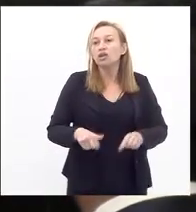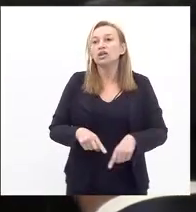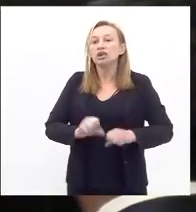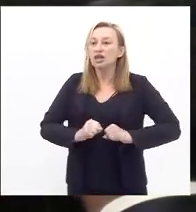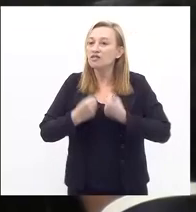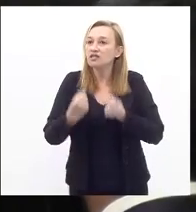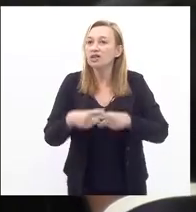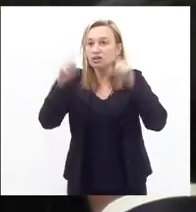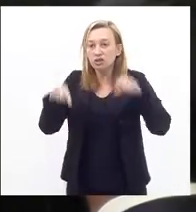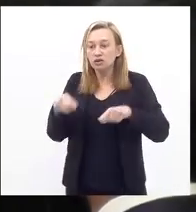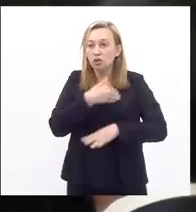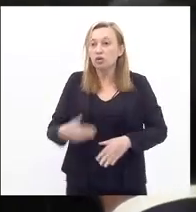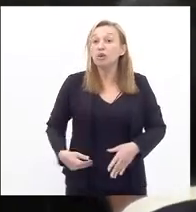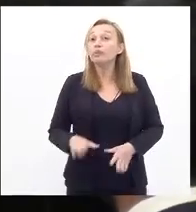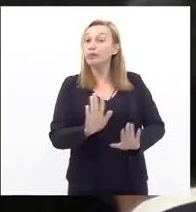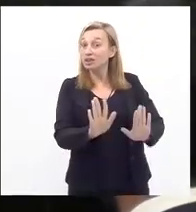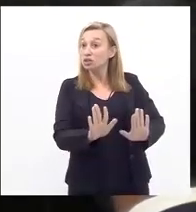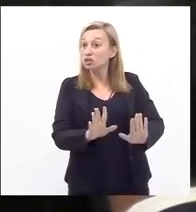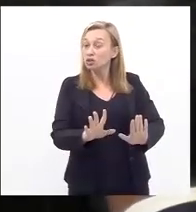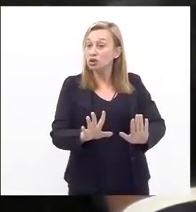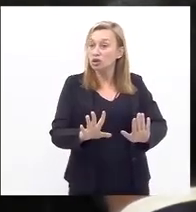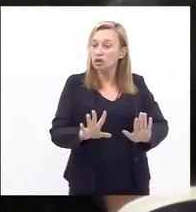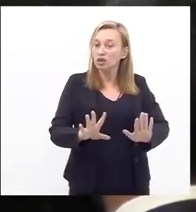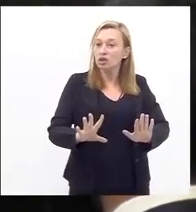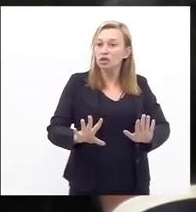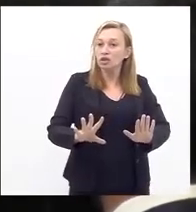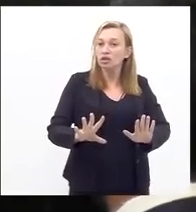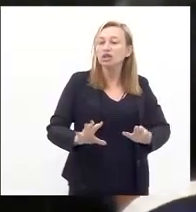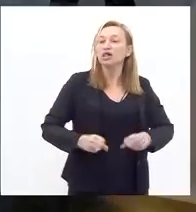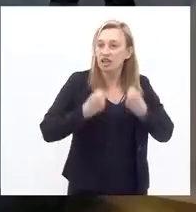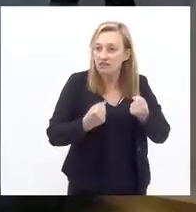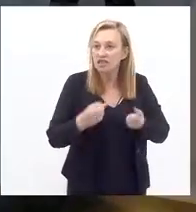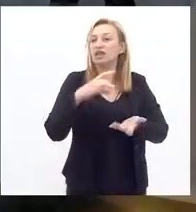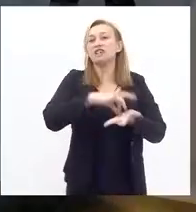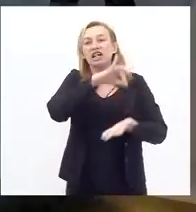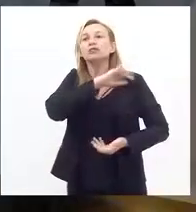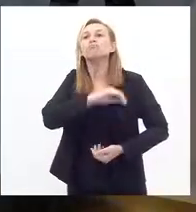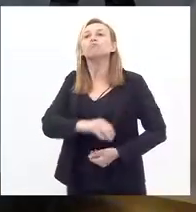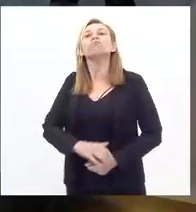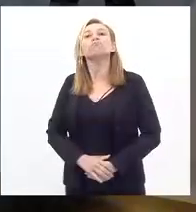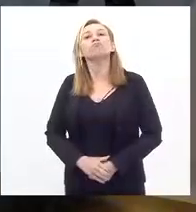do Servidor mas sobretudo em defesa da Verdade